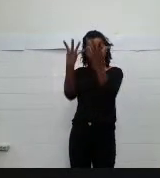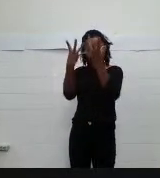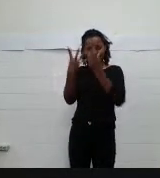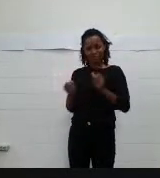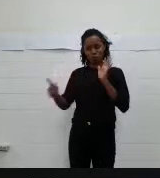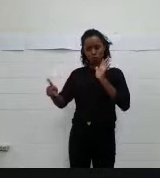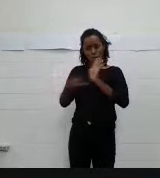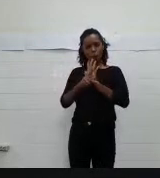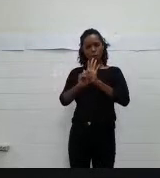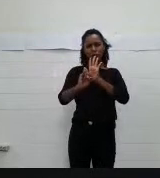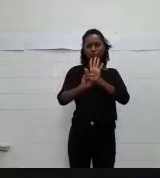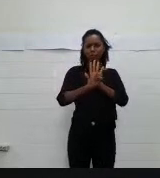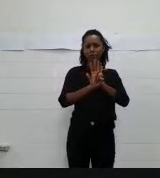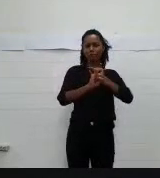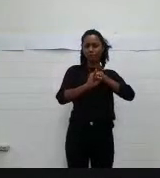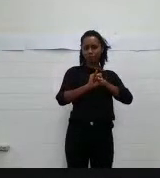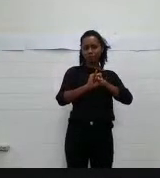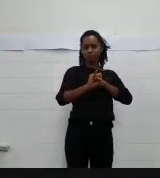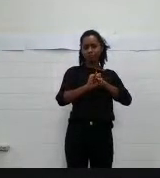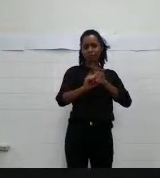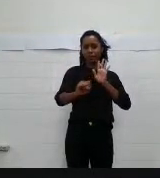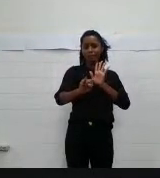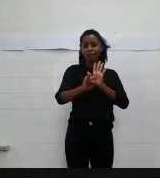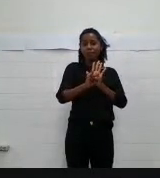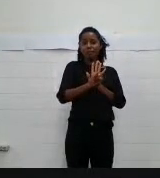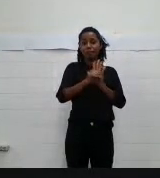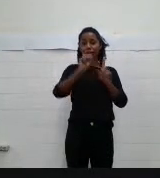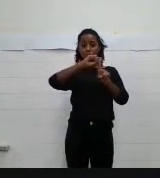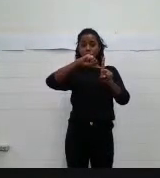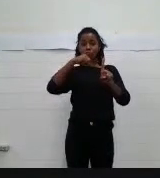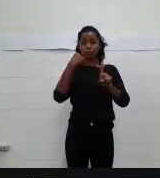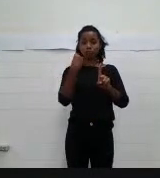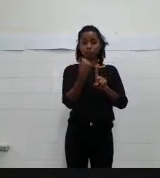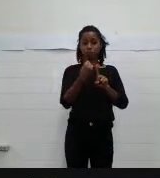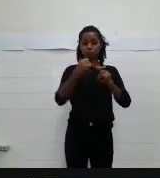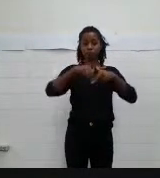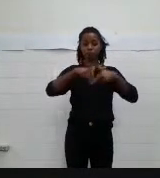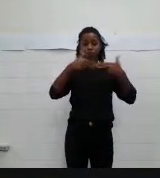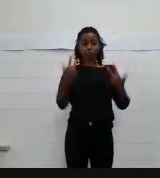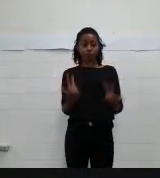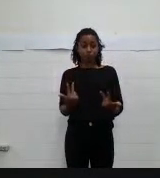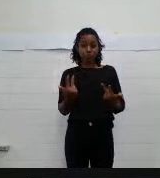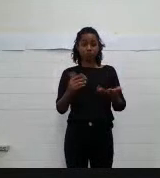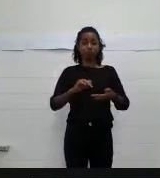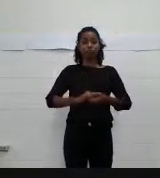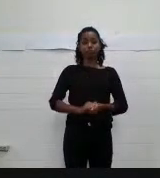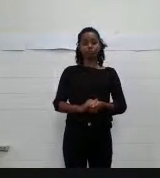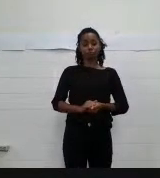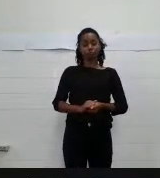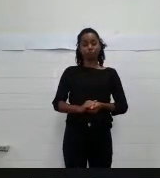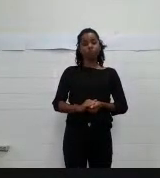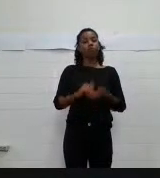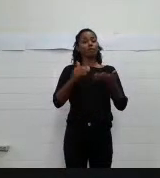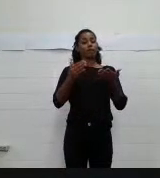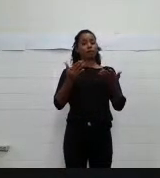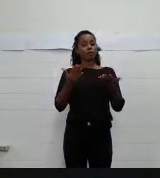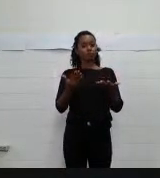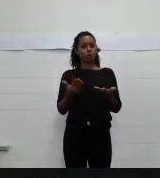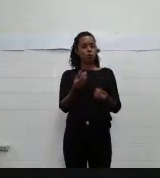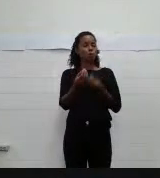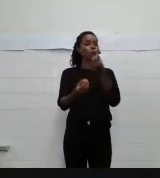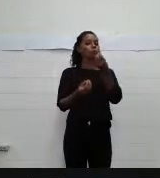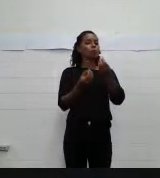sobretudo, da sua identidade étnico-racial. Então, a maneira como essa